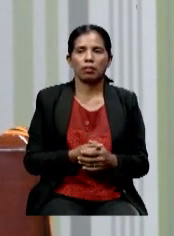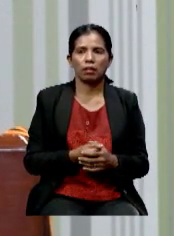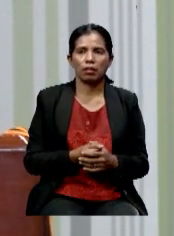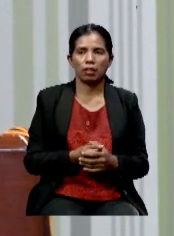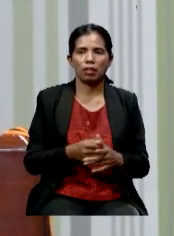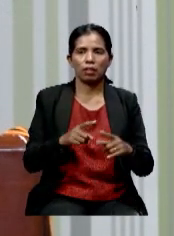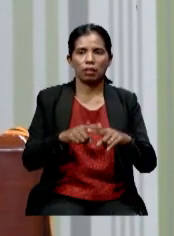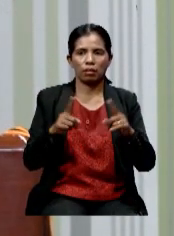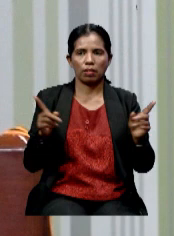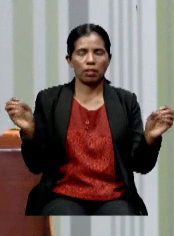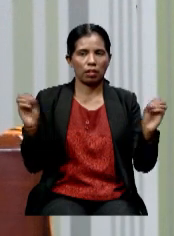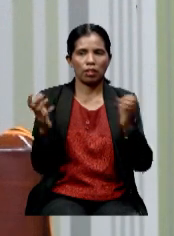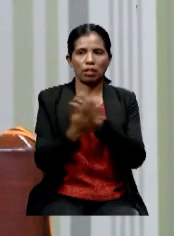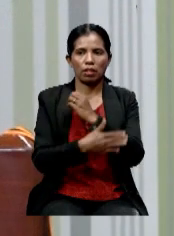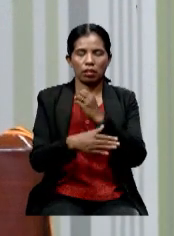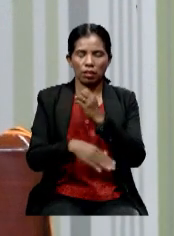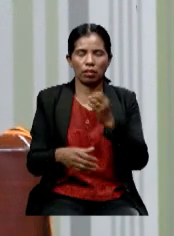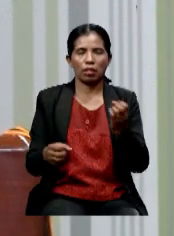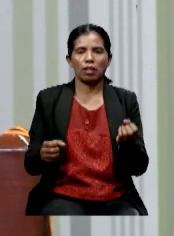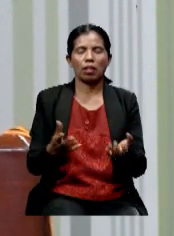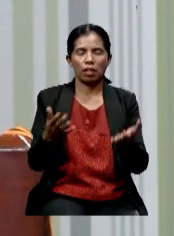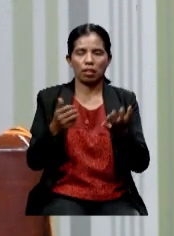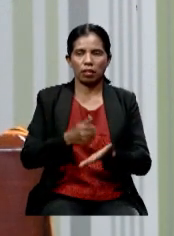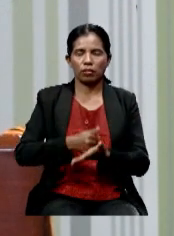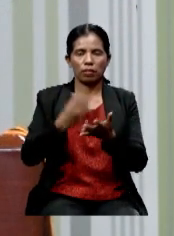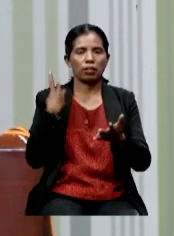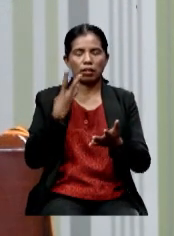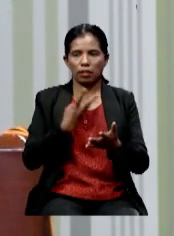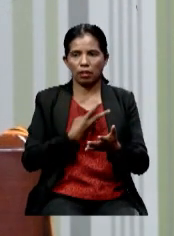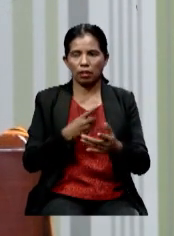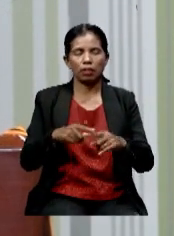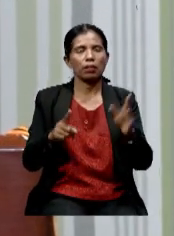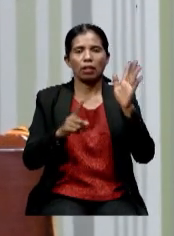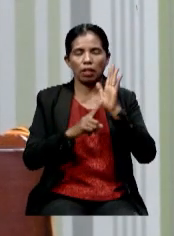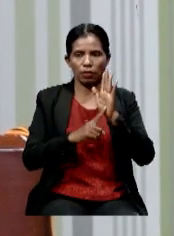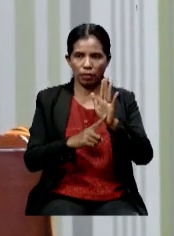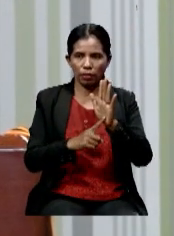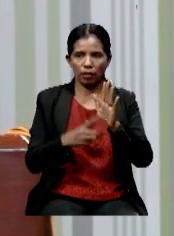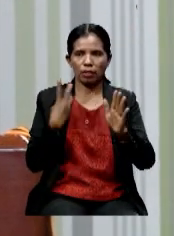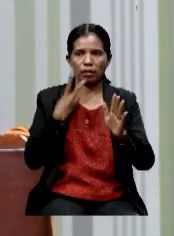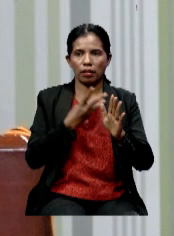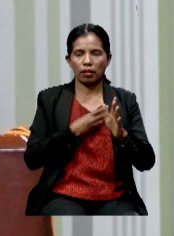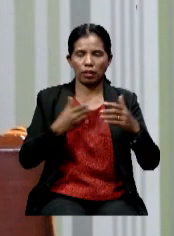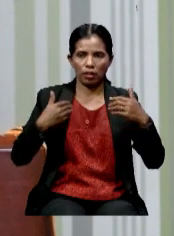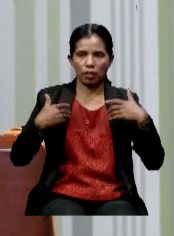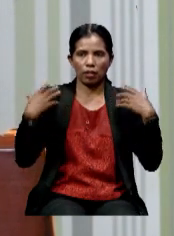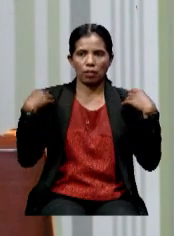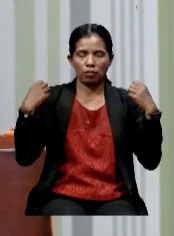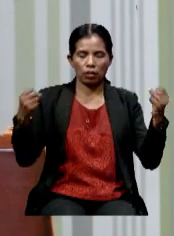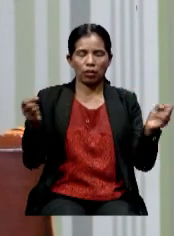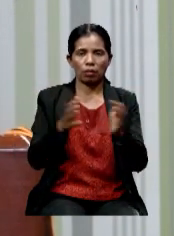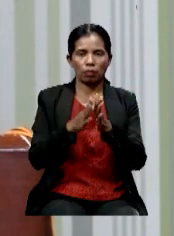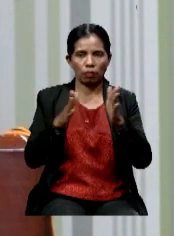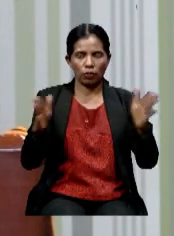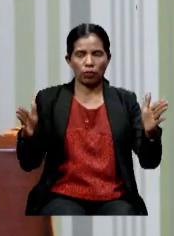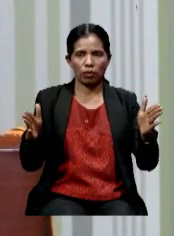Ele vai ir na São Paulo, que é dominante, né? História. Né? Tudo que está. E tem aí a força, ele é com o outro, mas